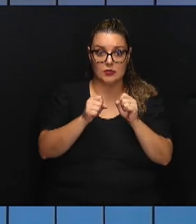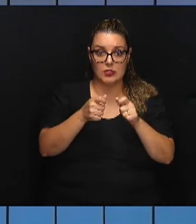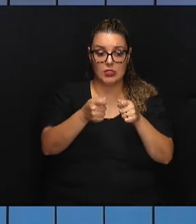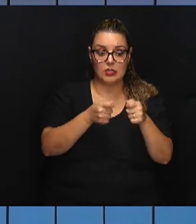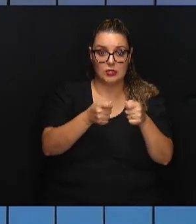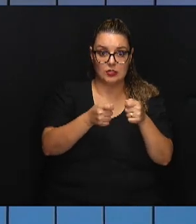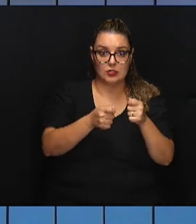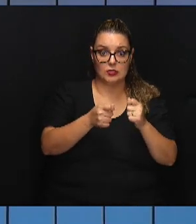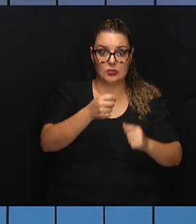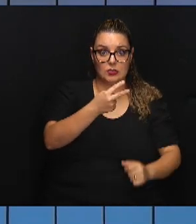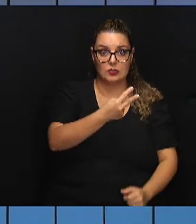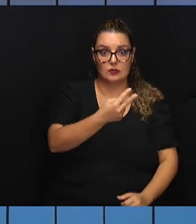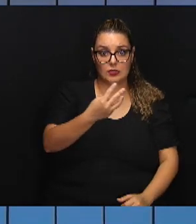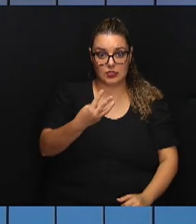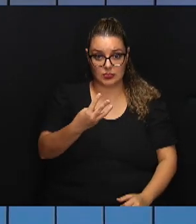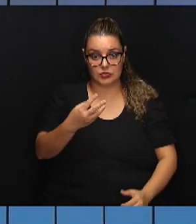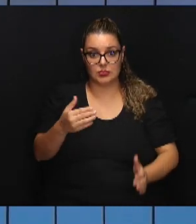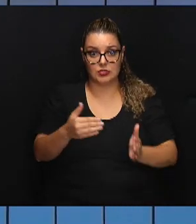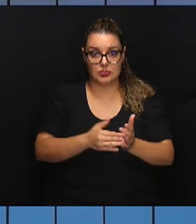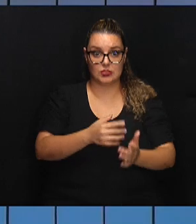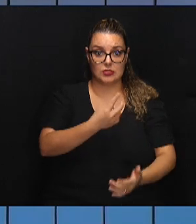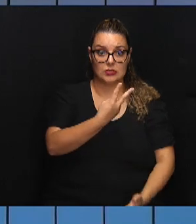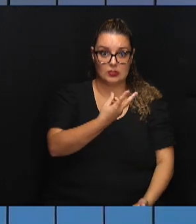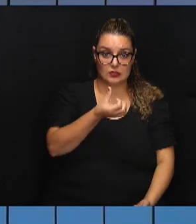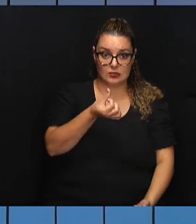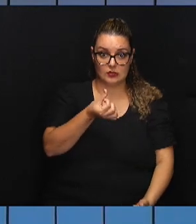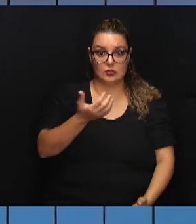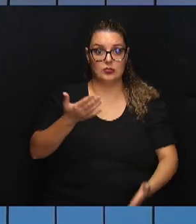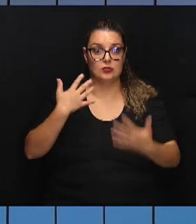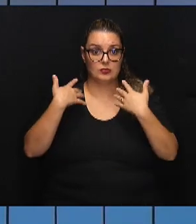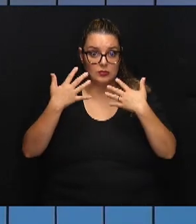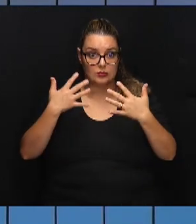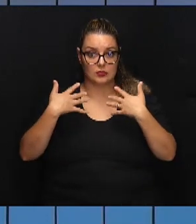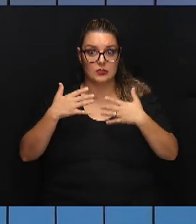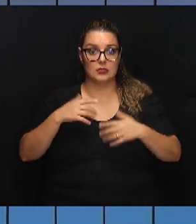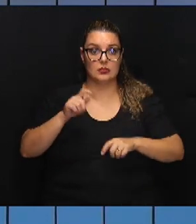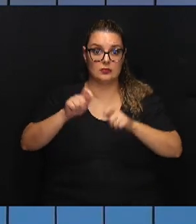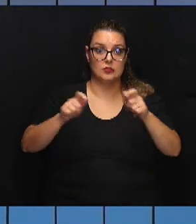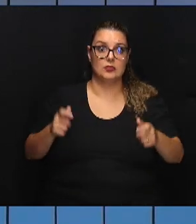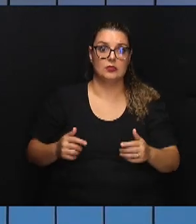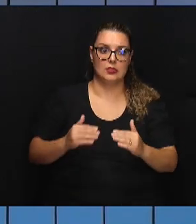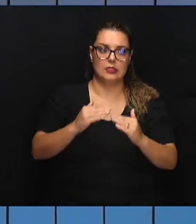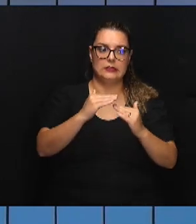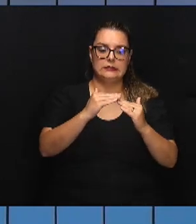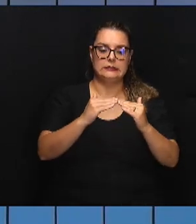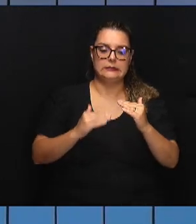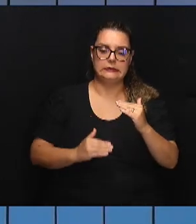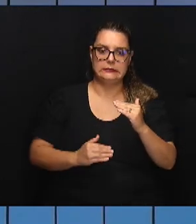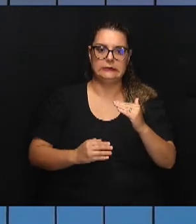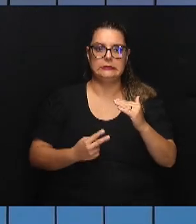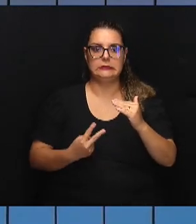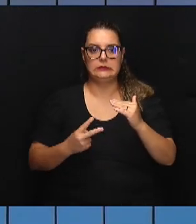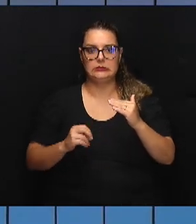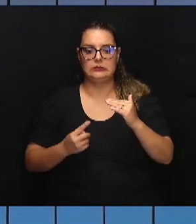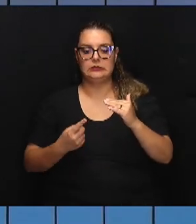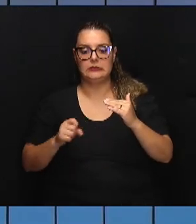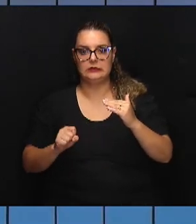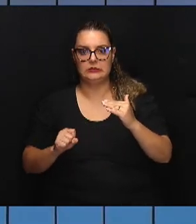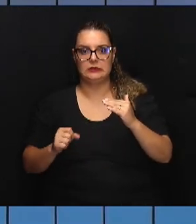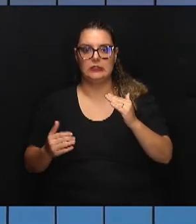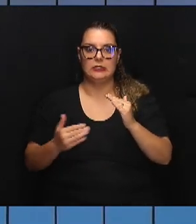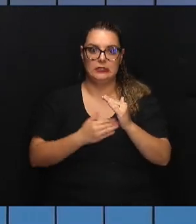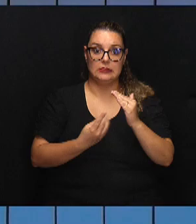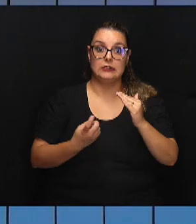regulado entre 23 e 26 graus no verão. E muitas pessoas costumam deixar o ar aí no 20, 18, até